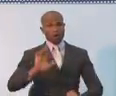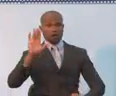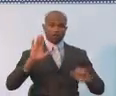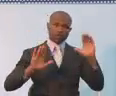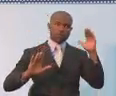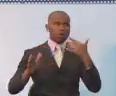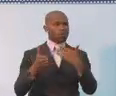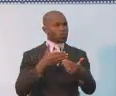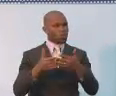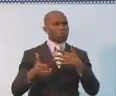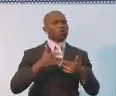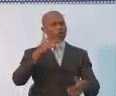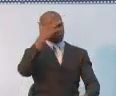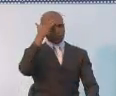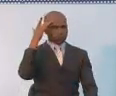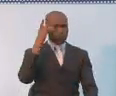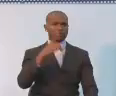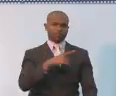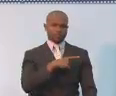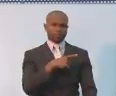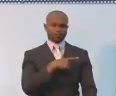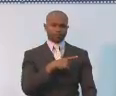Qualquer munícipe tem